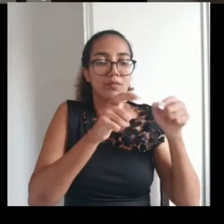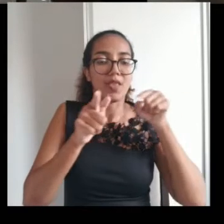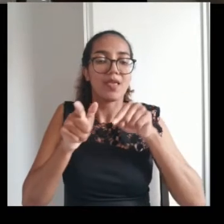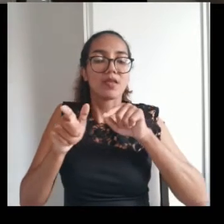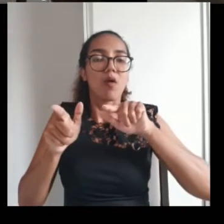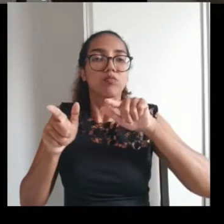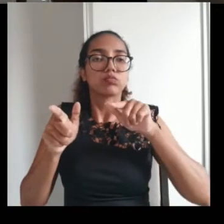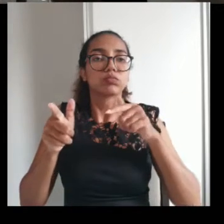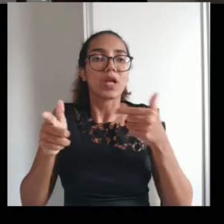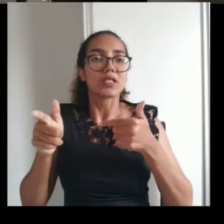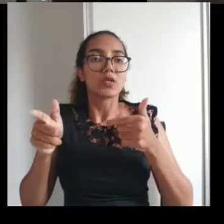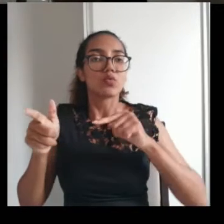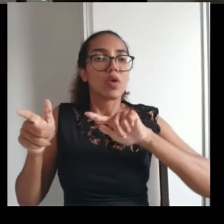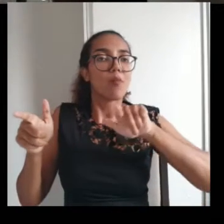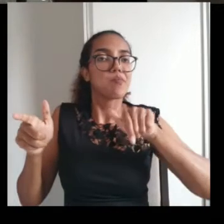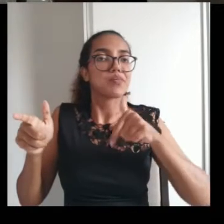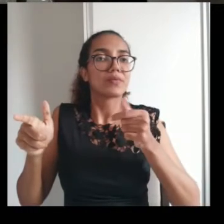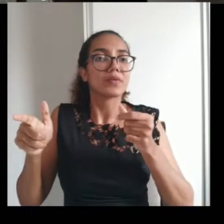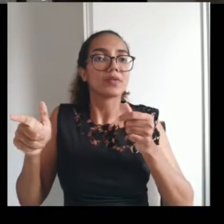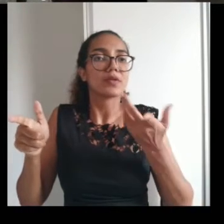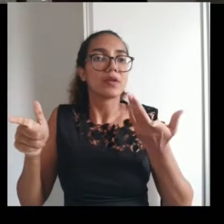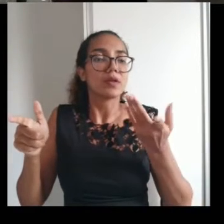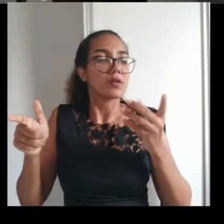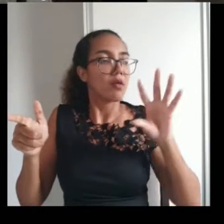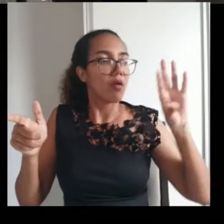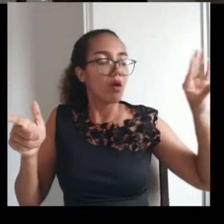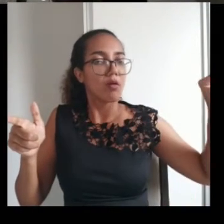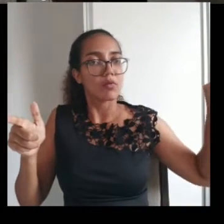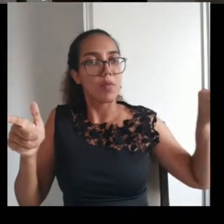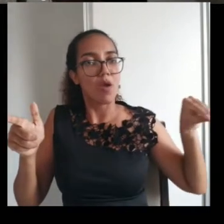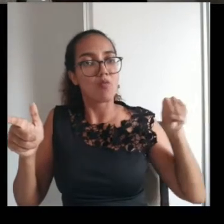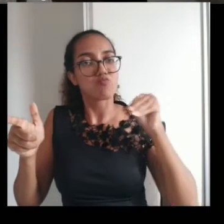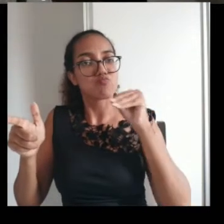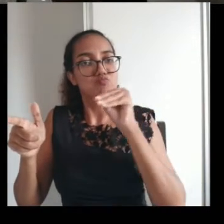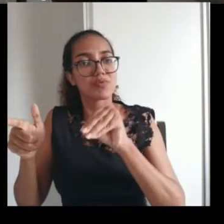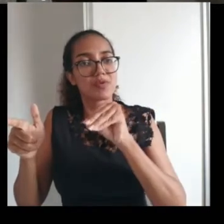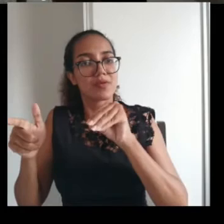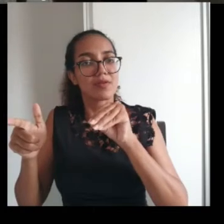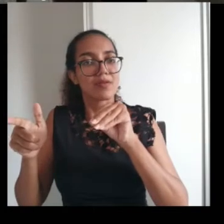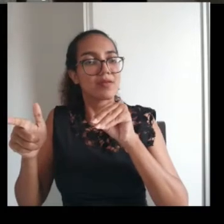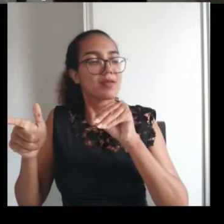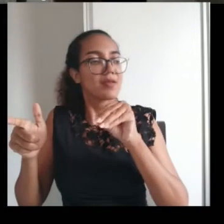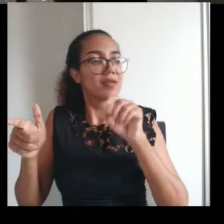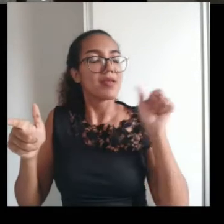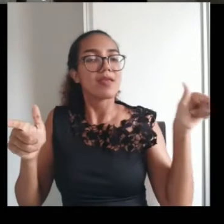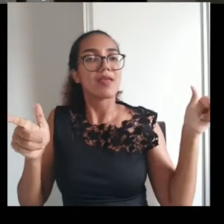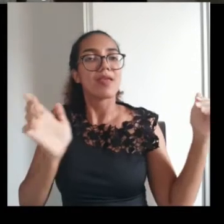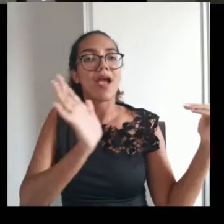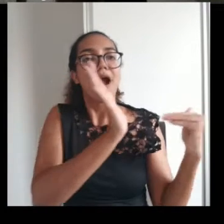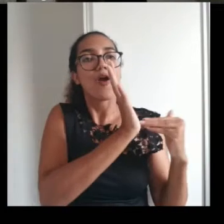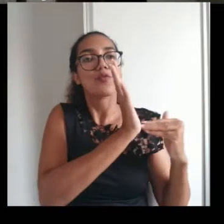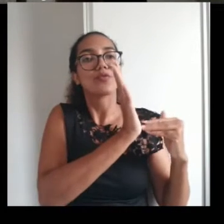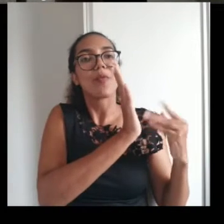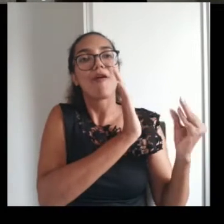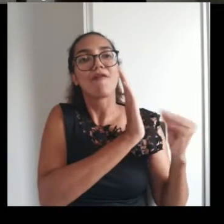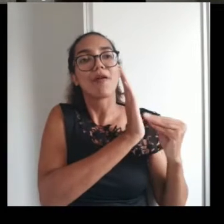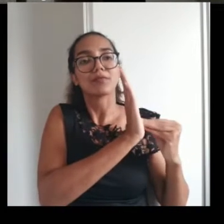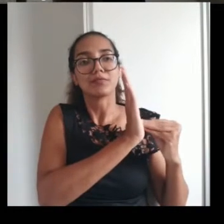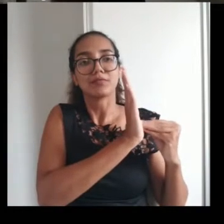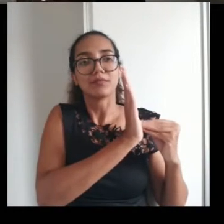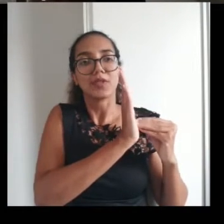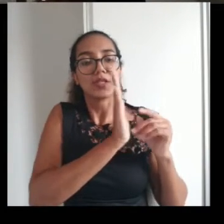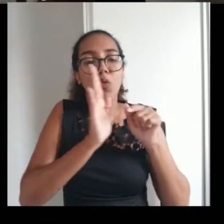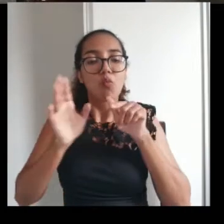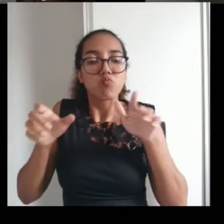dessa última conta, jogasse para cá e tirasse essa daqui. Certo? Porque é que eu quero remover. Tá claro isso daí,